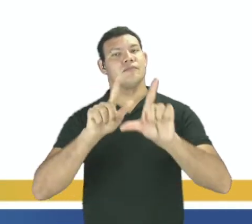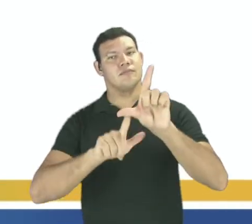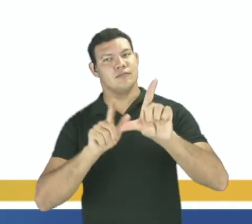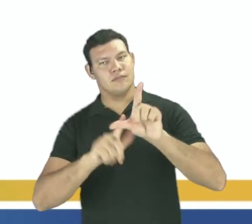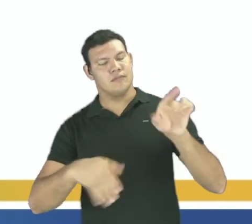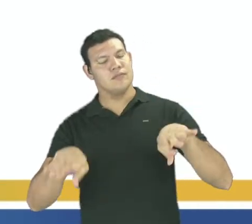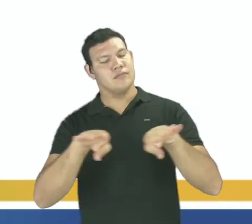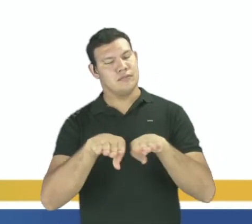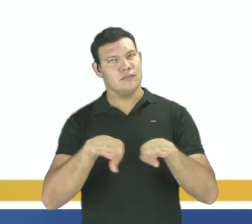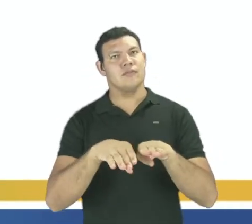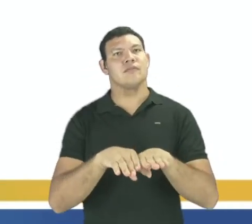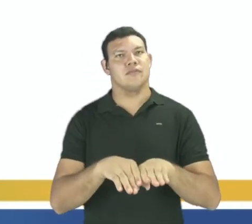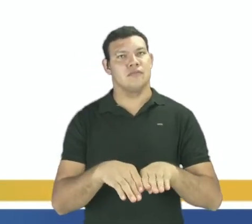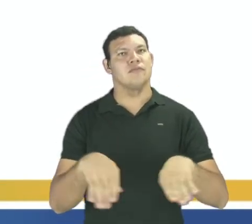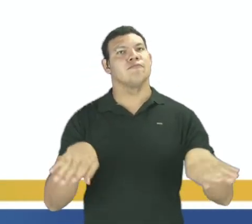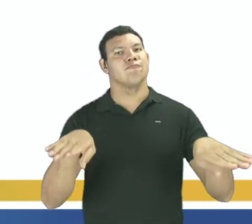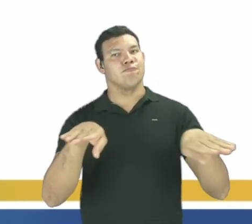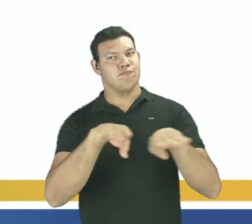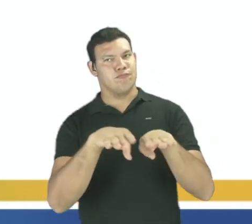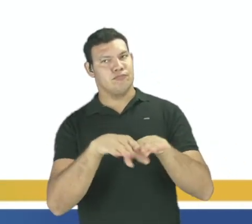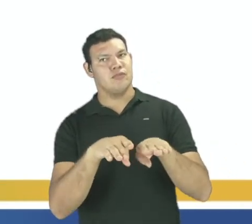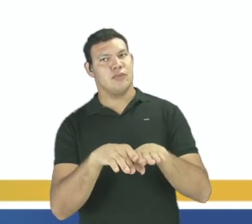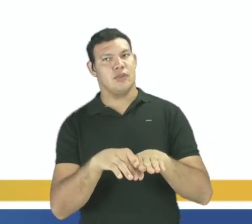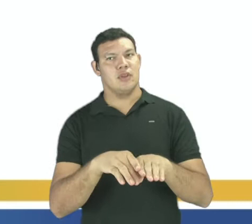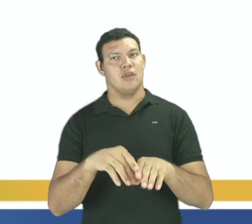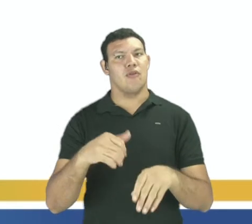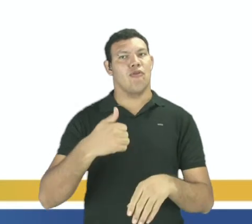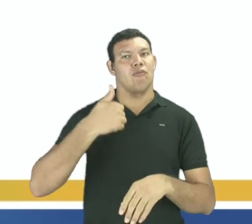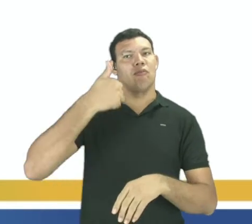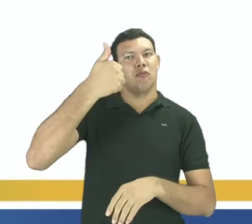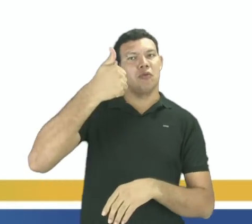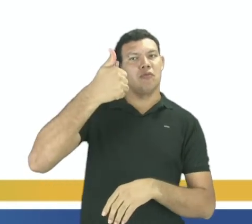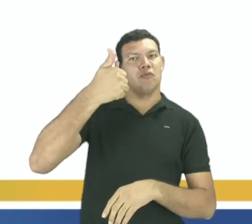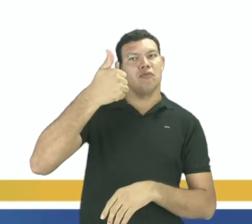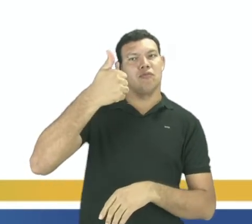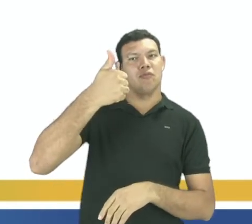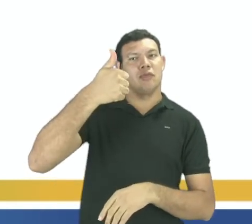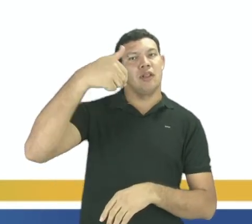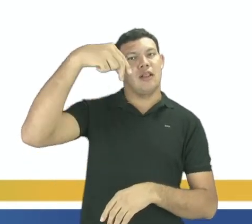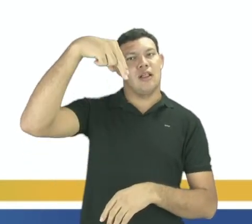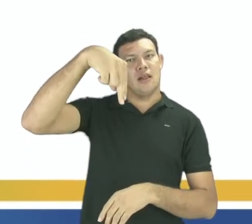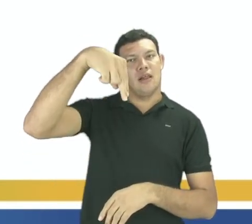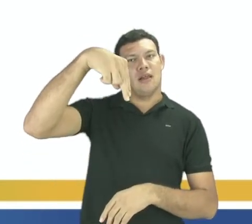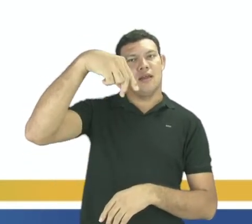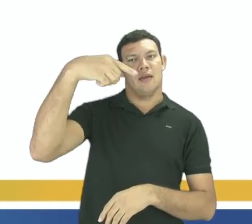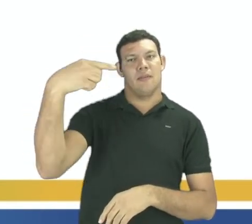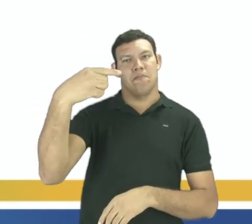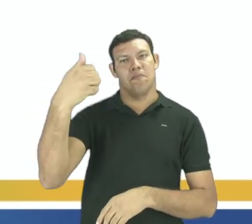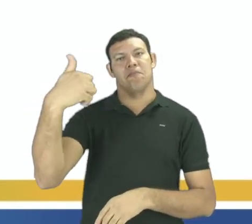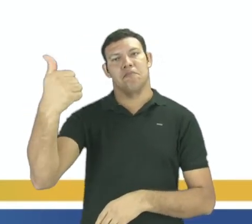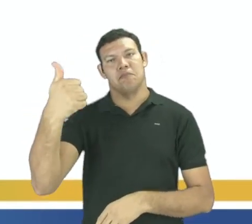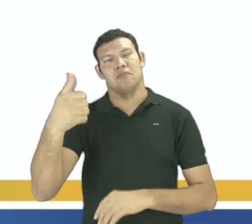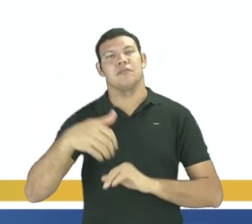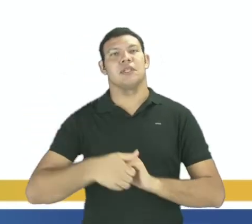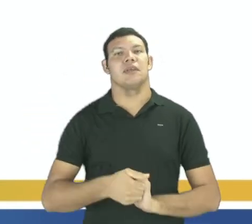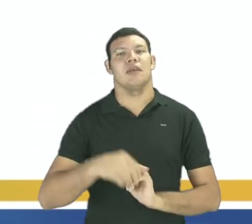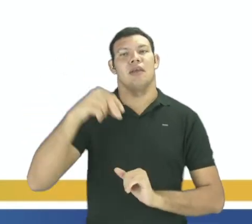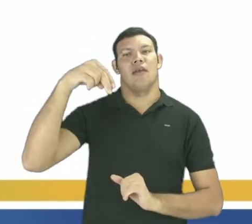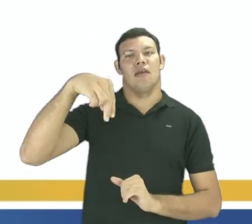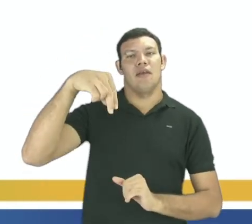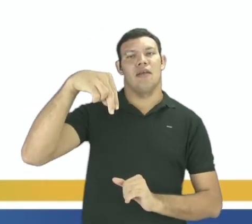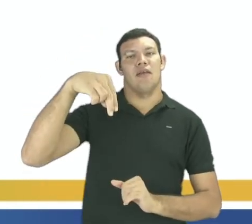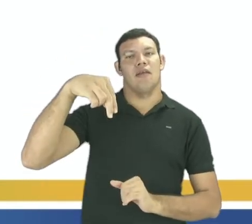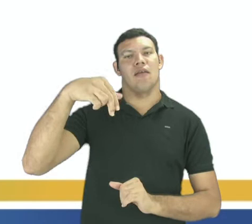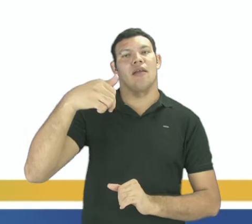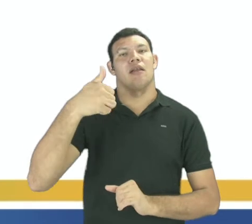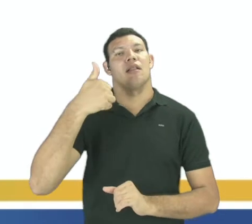temos os graus também, tá? Que é o n menos 1, o n elevado a 1, e quando